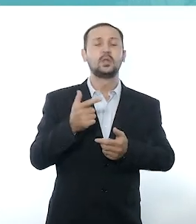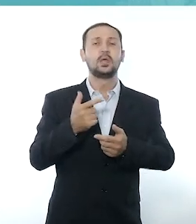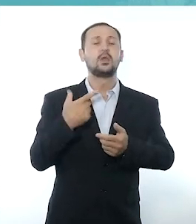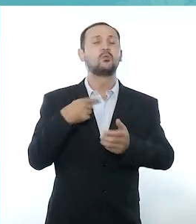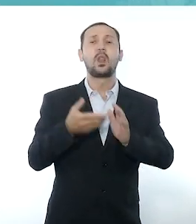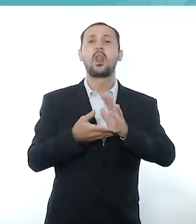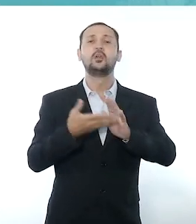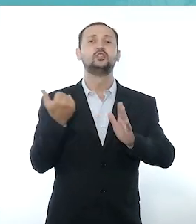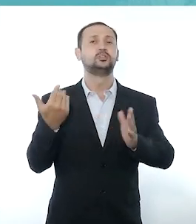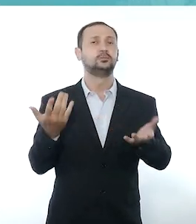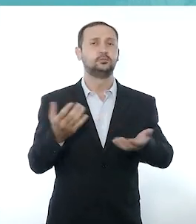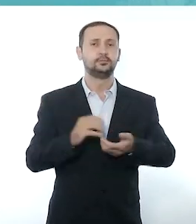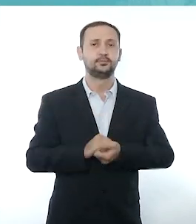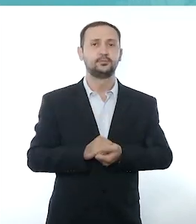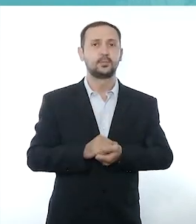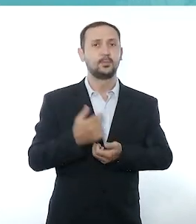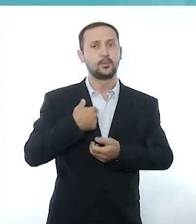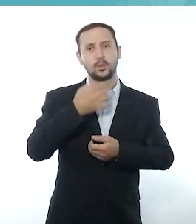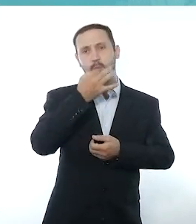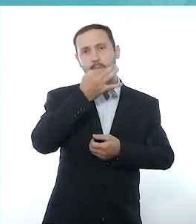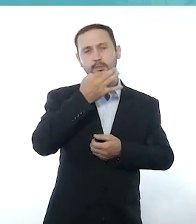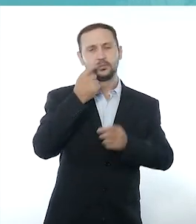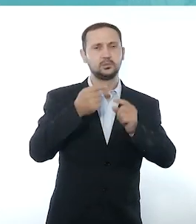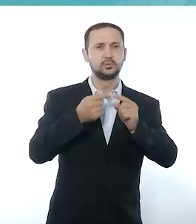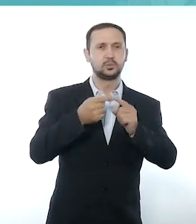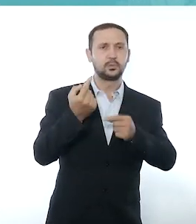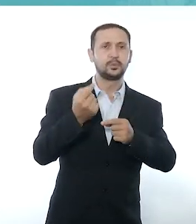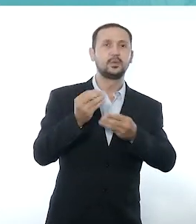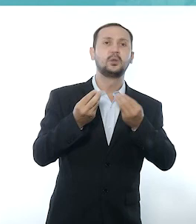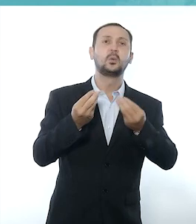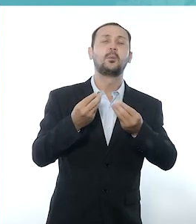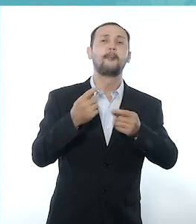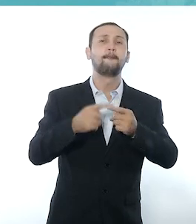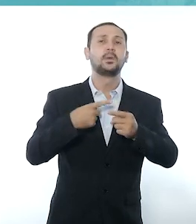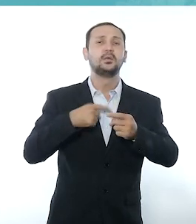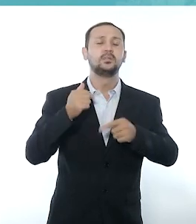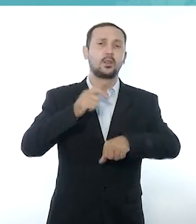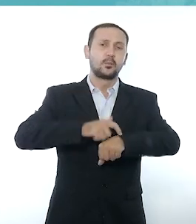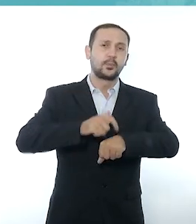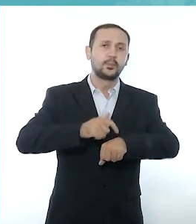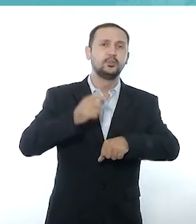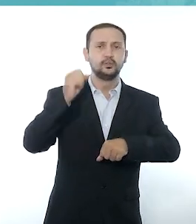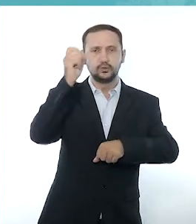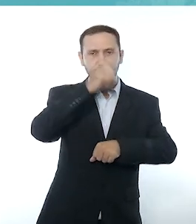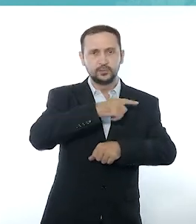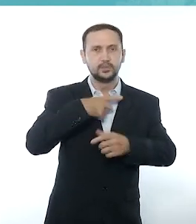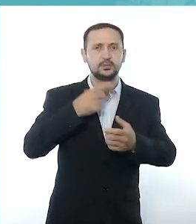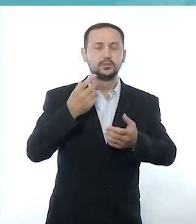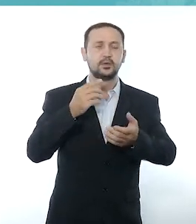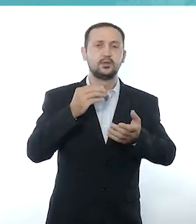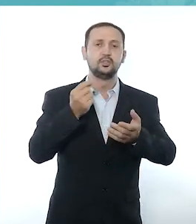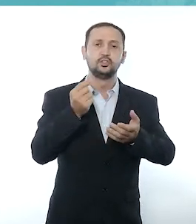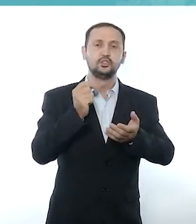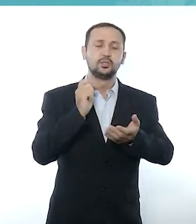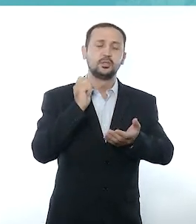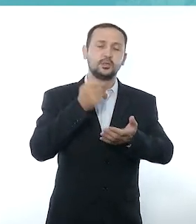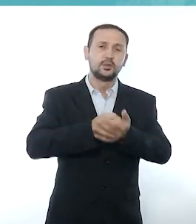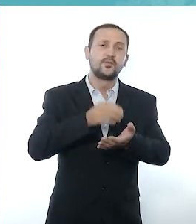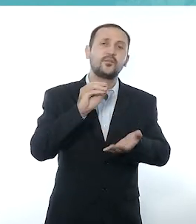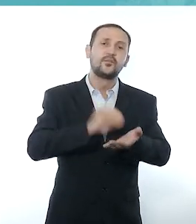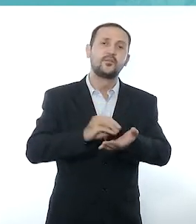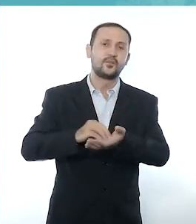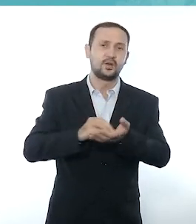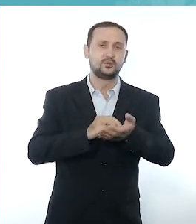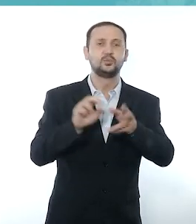essa isenção. E, na minha opinião, isso é incoerente, é uma contradição, já que nós estamos num momento muito difícil de falta de dinheiro na